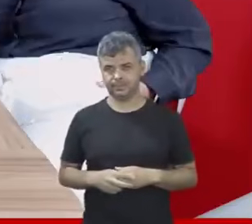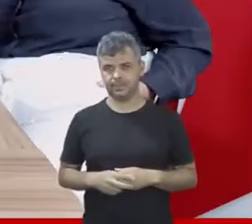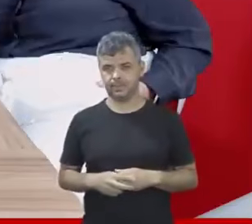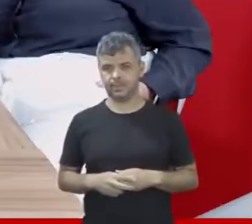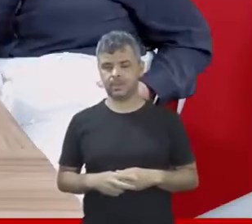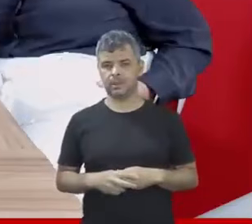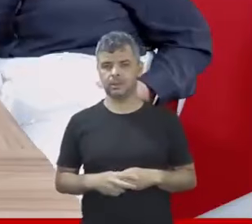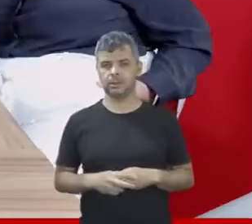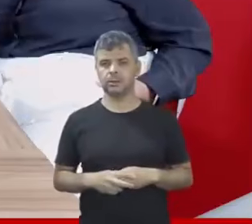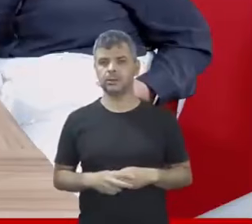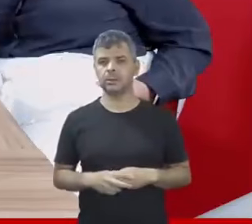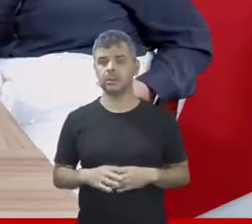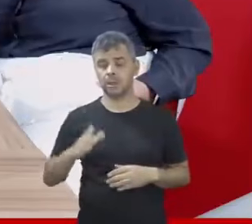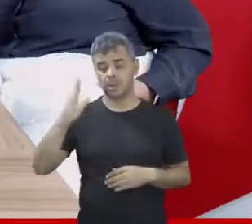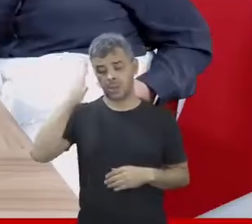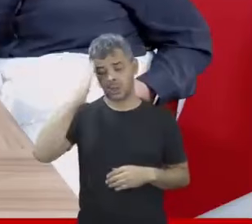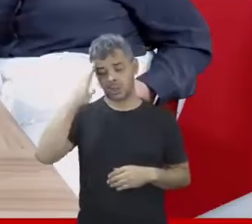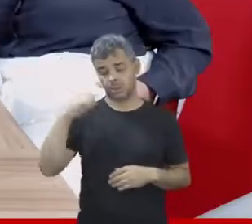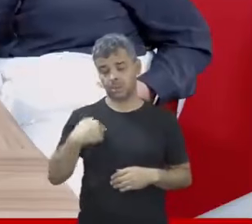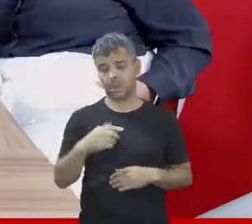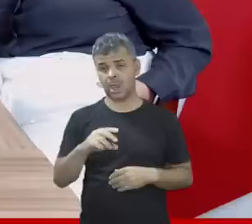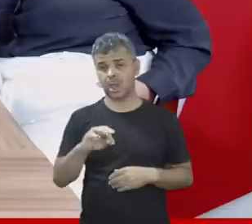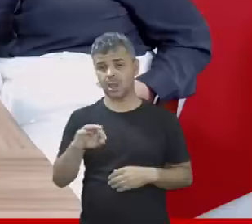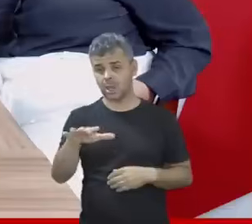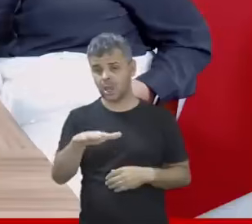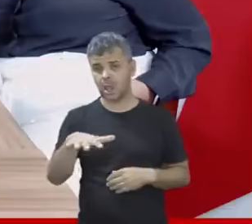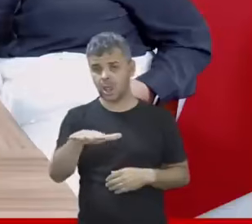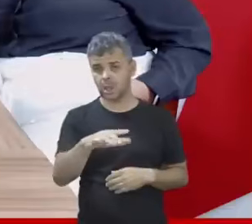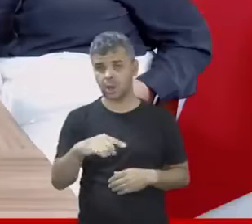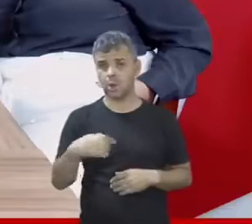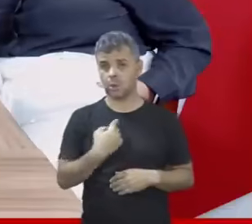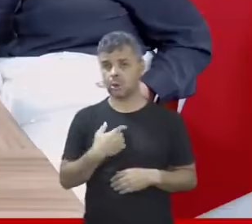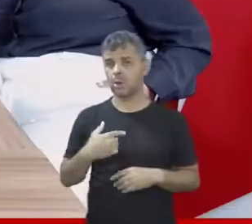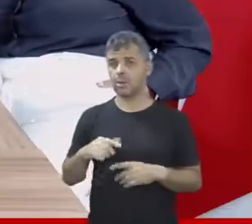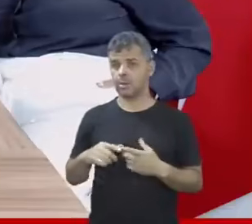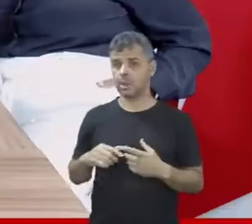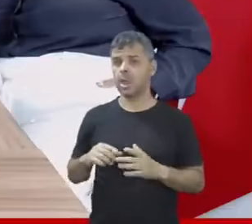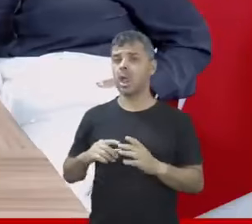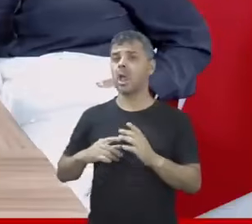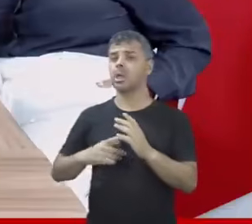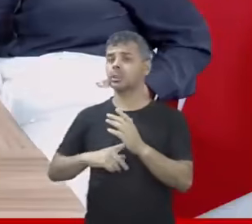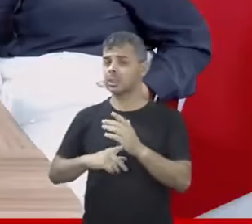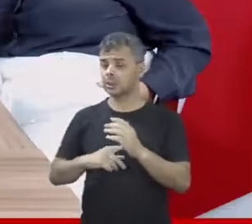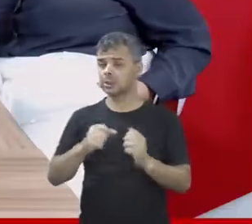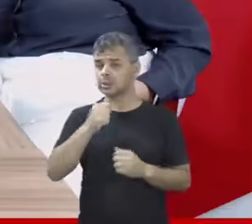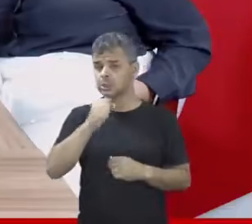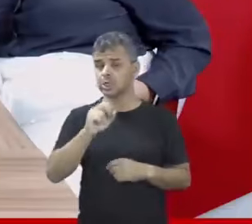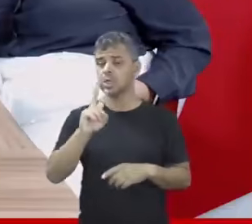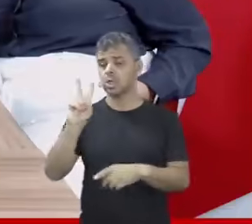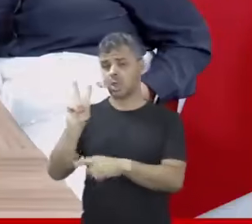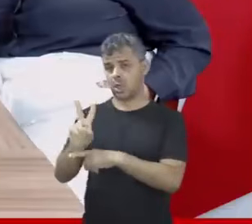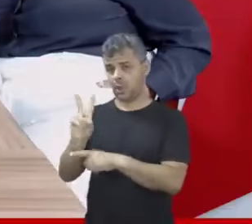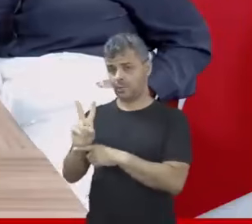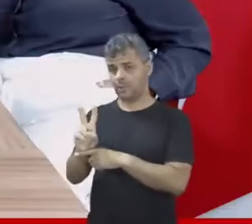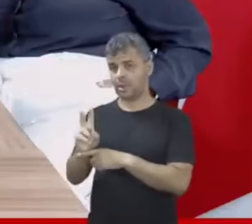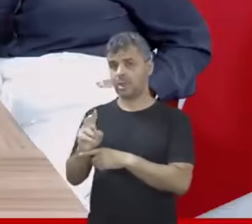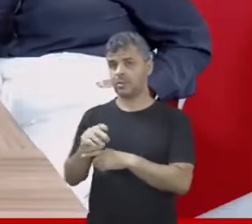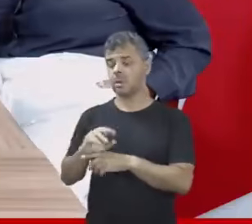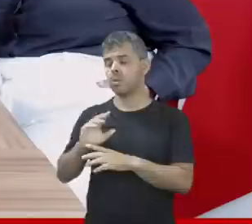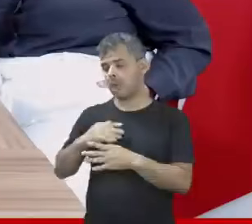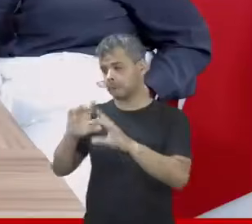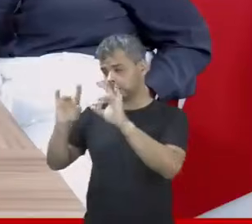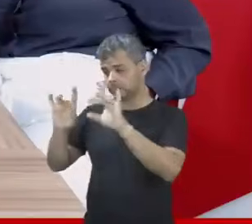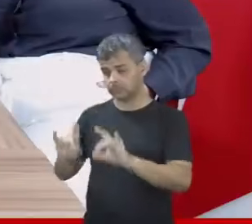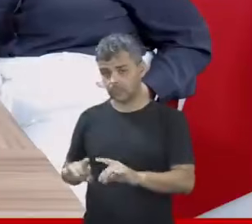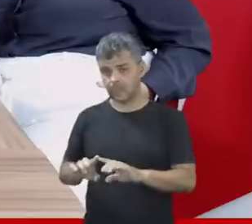Cris, a gente sabe que existem setores como o nosso, por exemplo, que é do Sindicato de Jornalistas, que defende uma escala específica